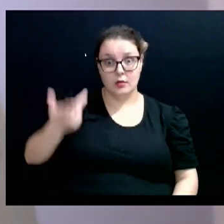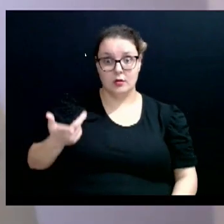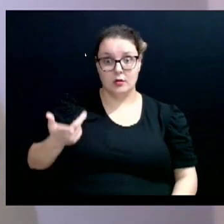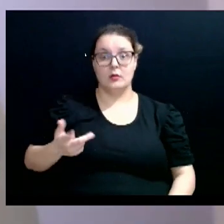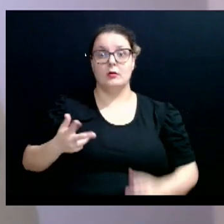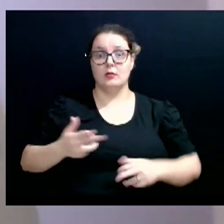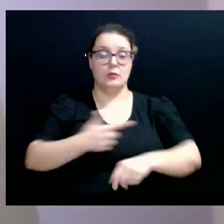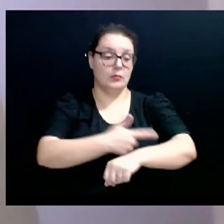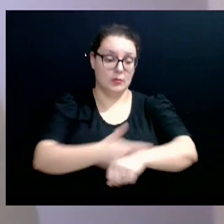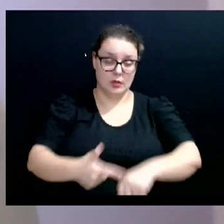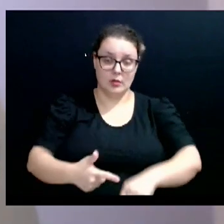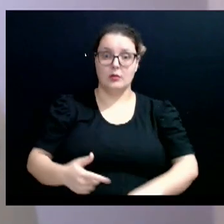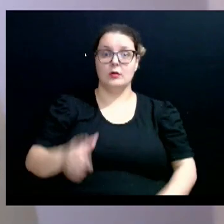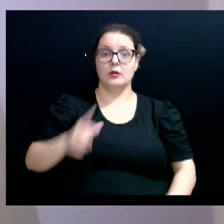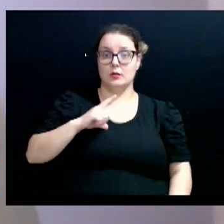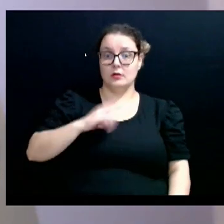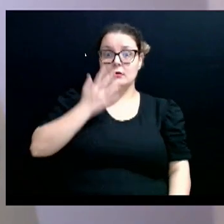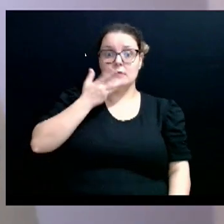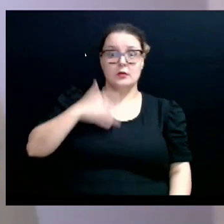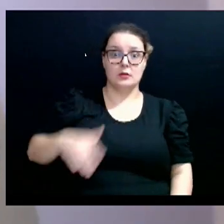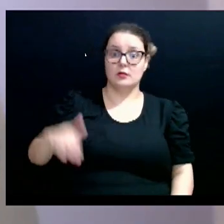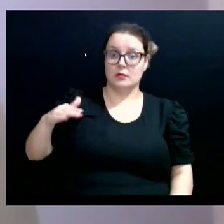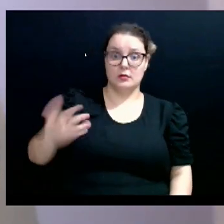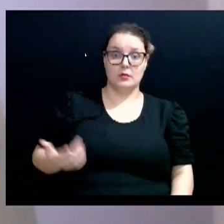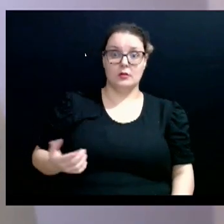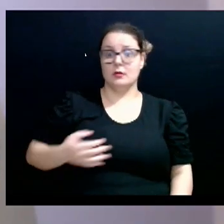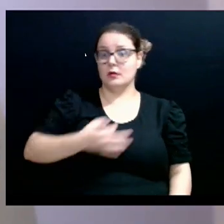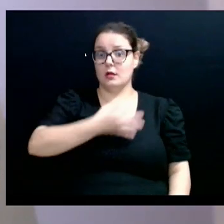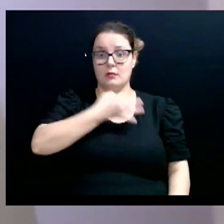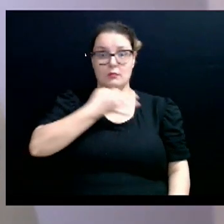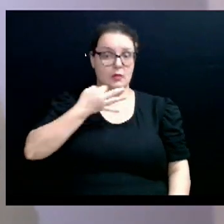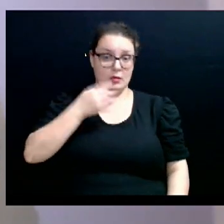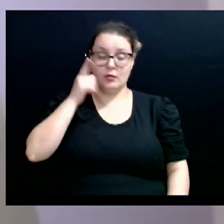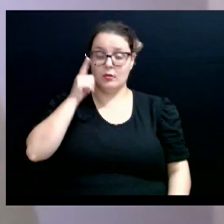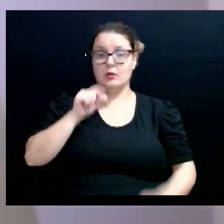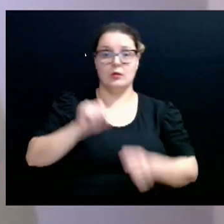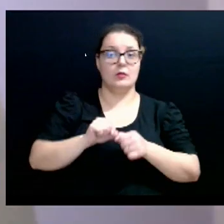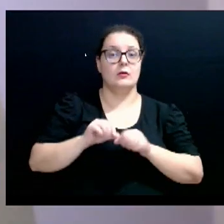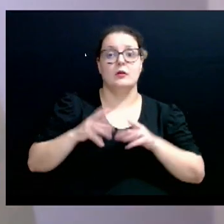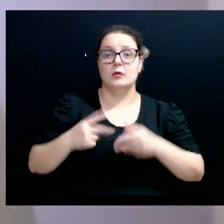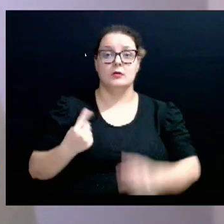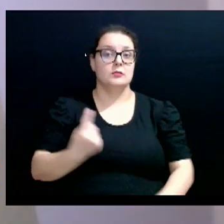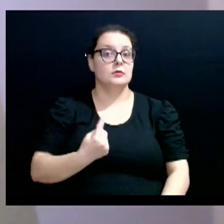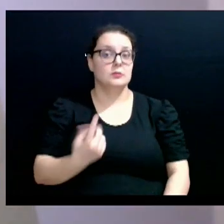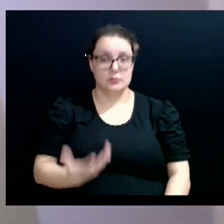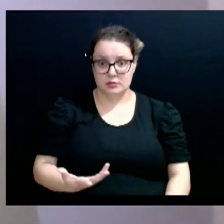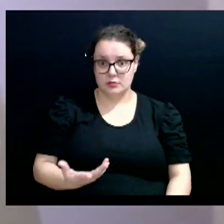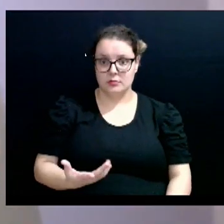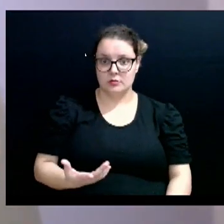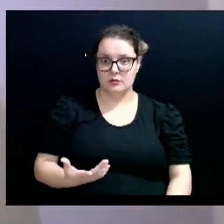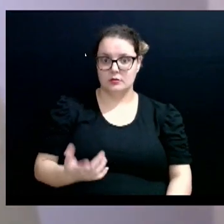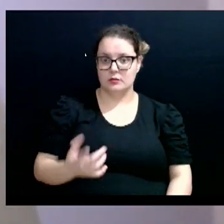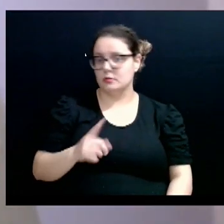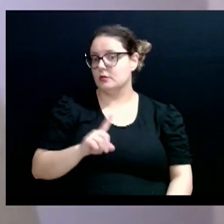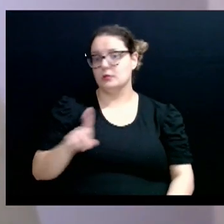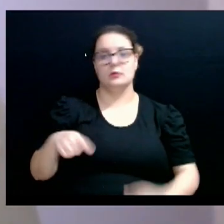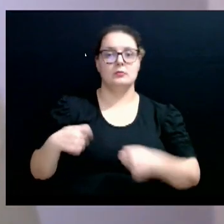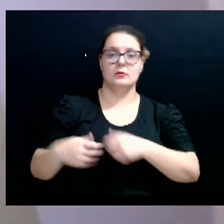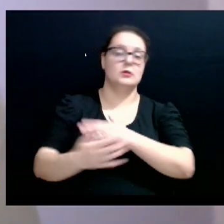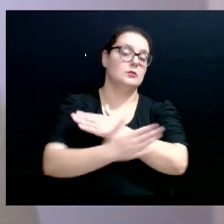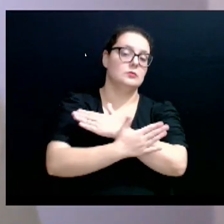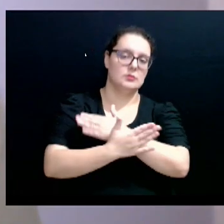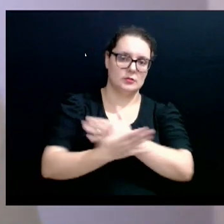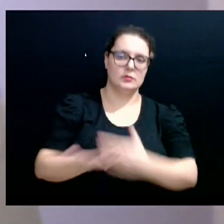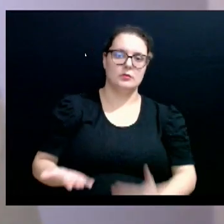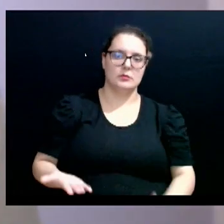na infância, que elas são perfeitas, que elas conseguem fazer tudo sozinhas, que elas não precisam de ajuda. A gente veio